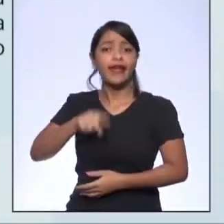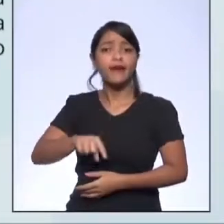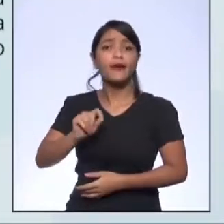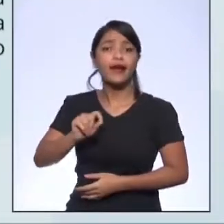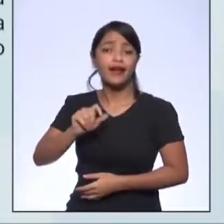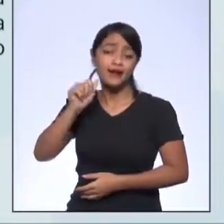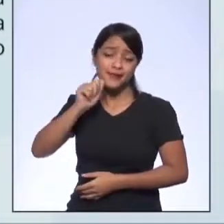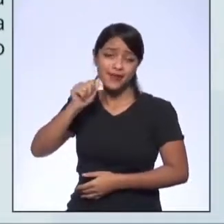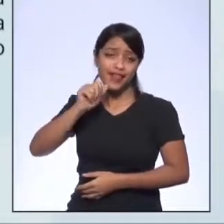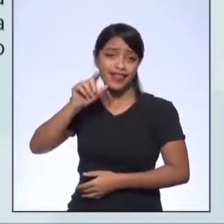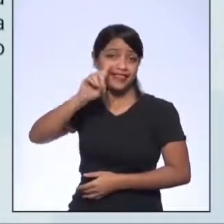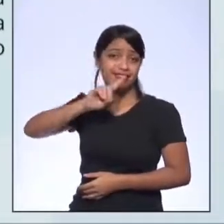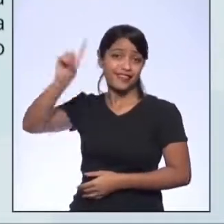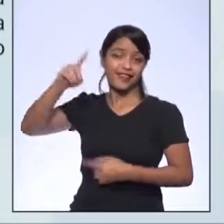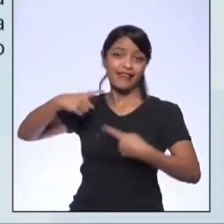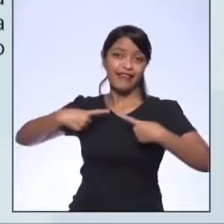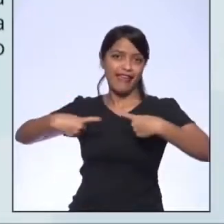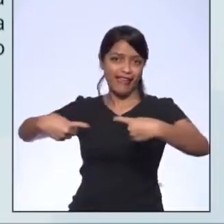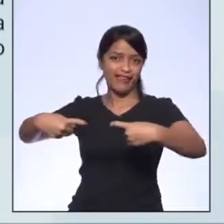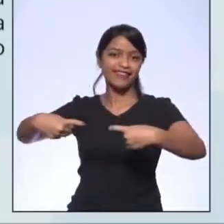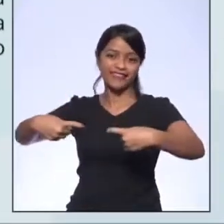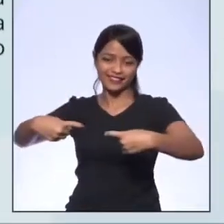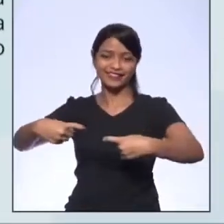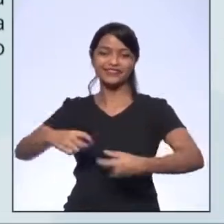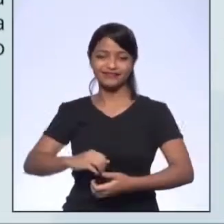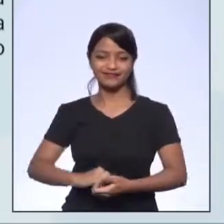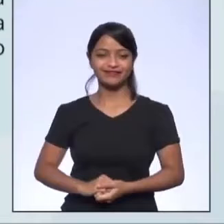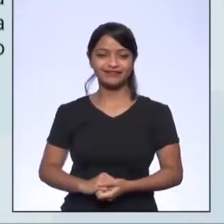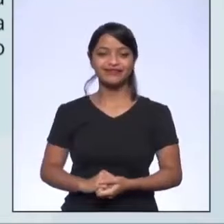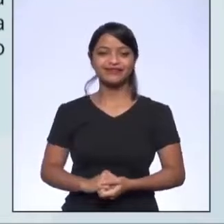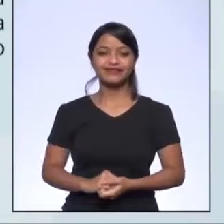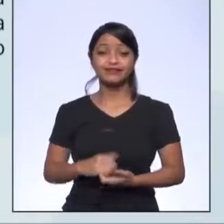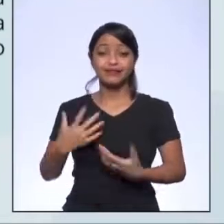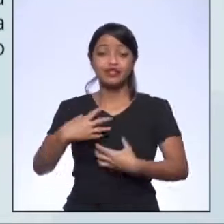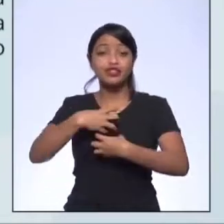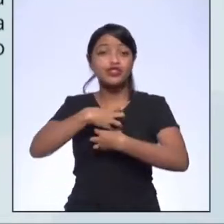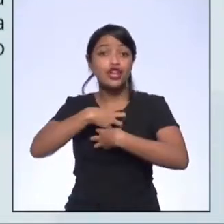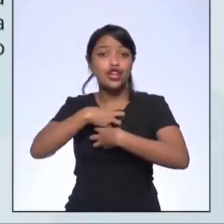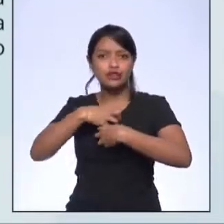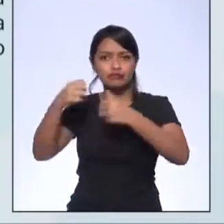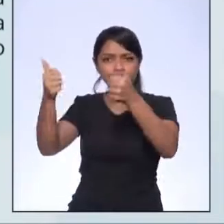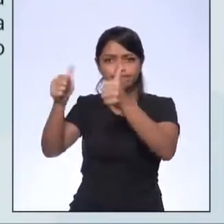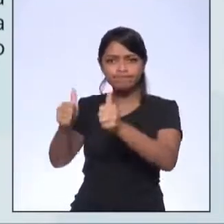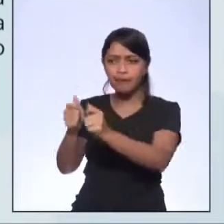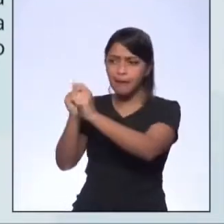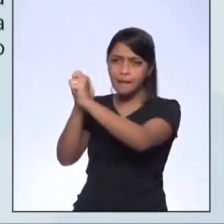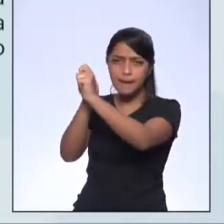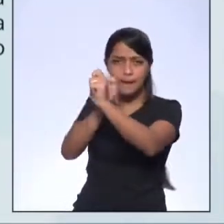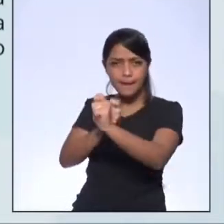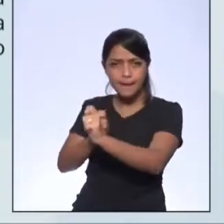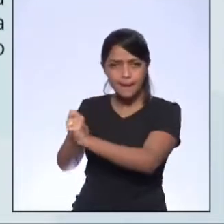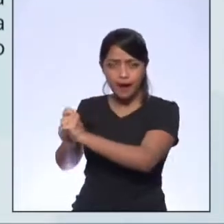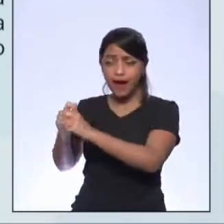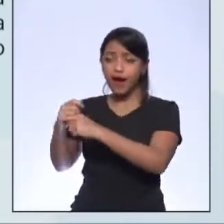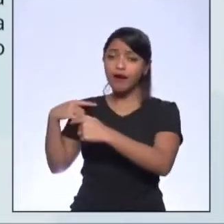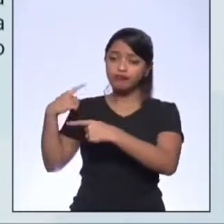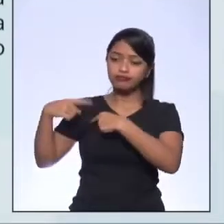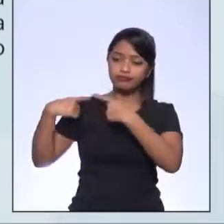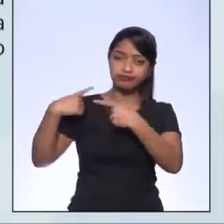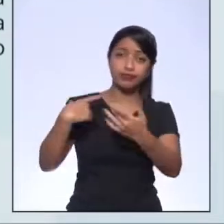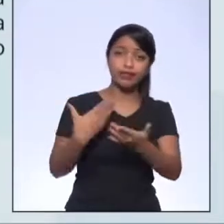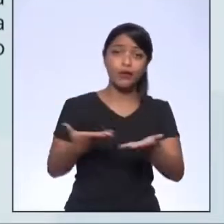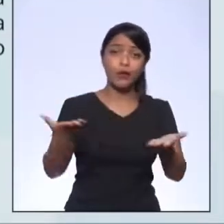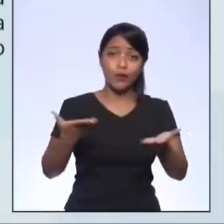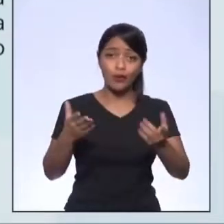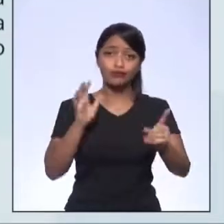né? Ela é a deusa Atena. Então, essa forma de fazer a escultura É uma herança grega também. Percebam que tem